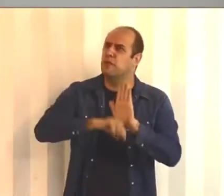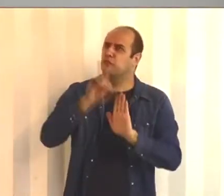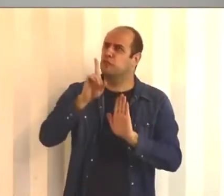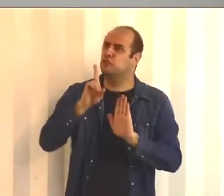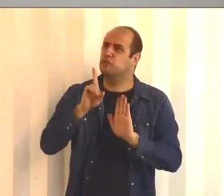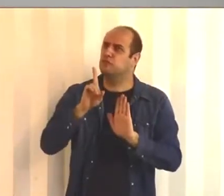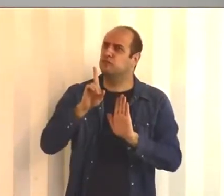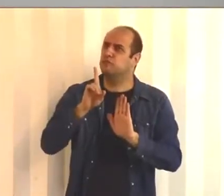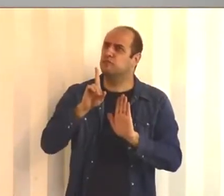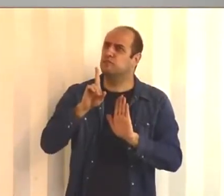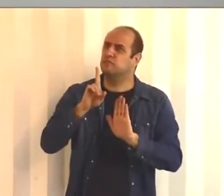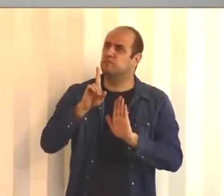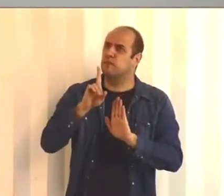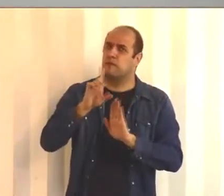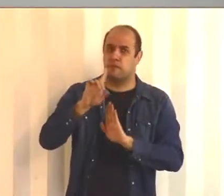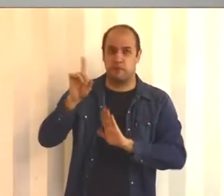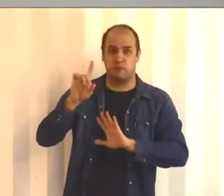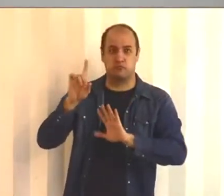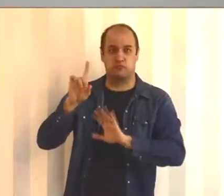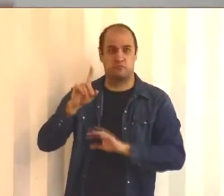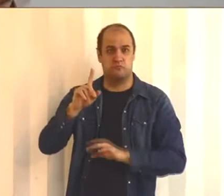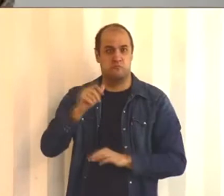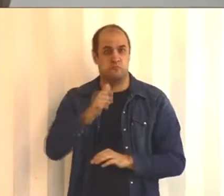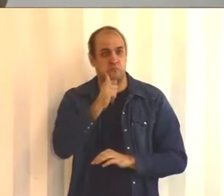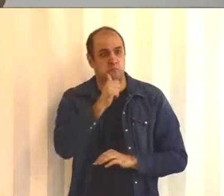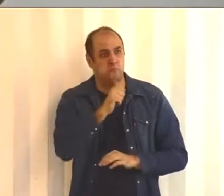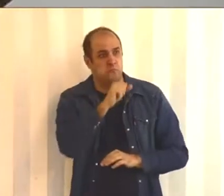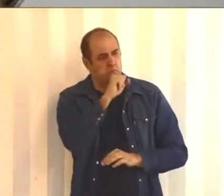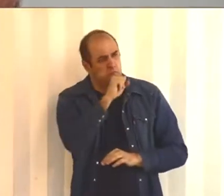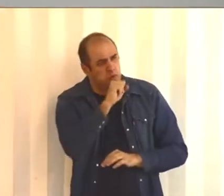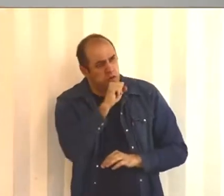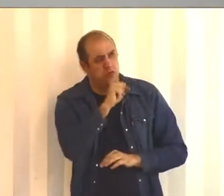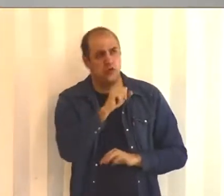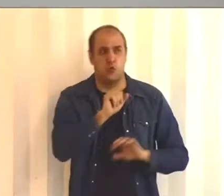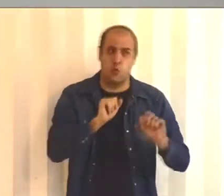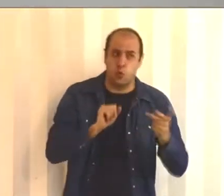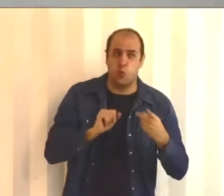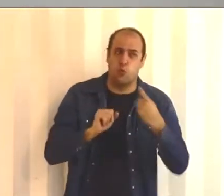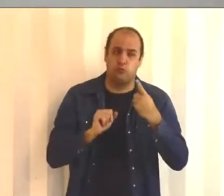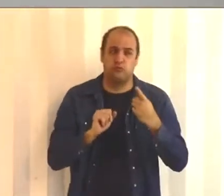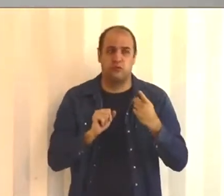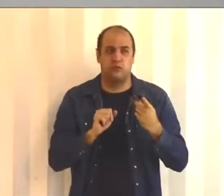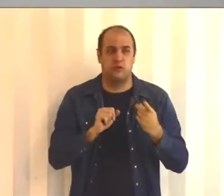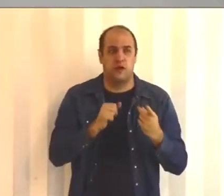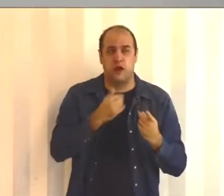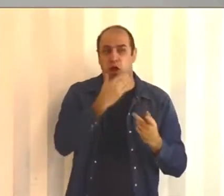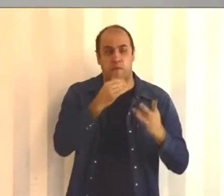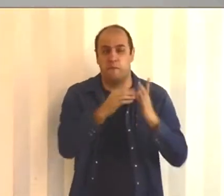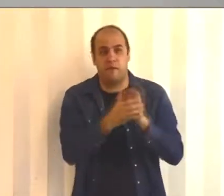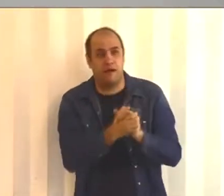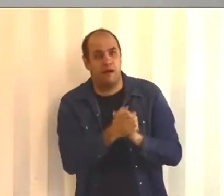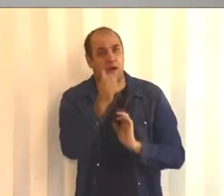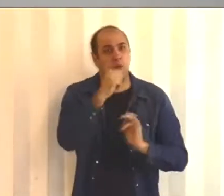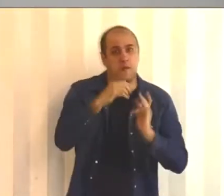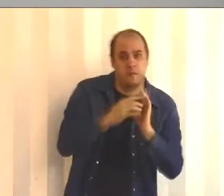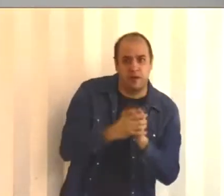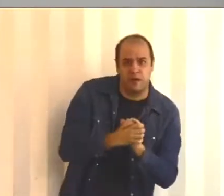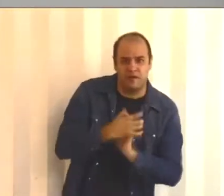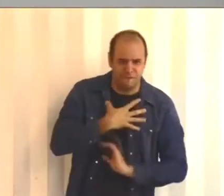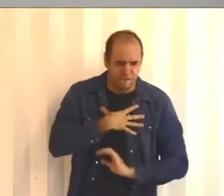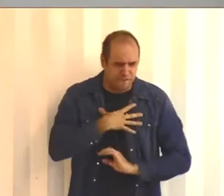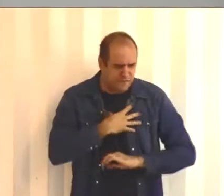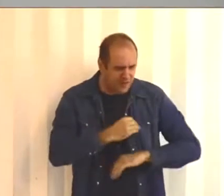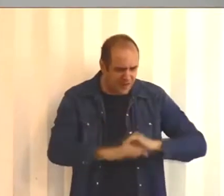Deus? Quando Deus me deu a esposa, quando Deus me deu o marido, e quando Deus me deu estes